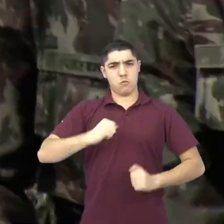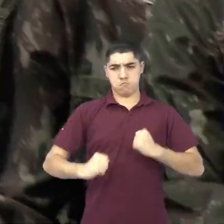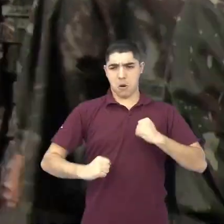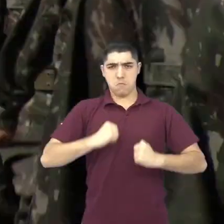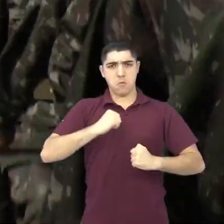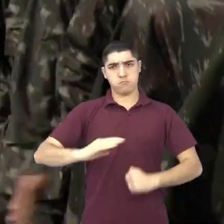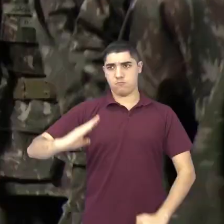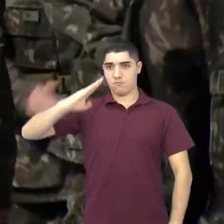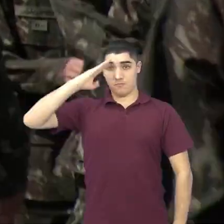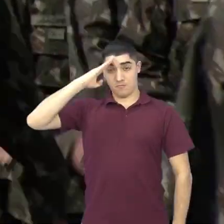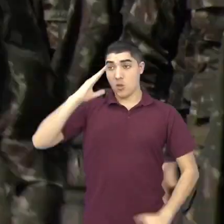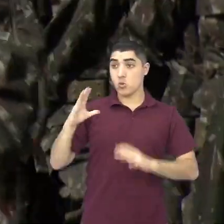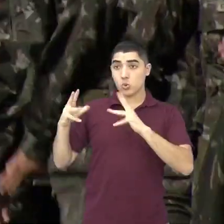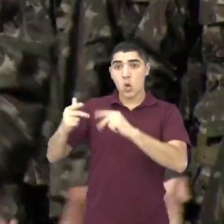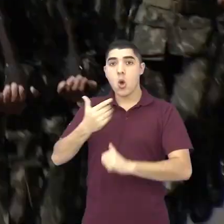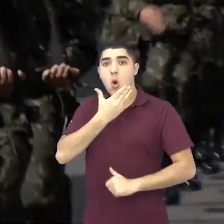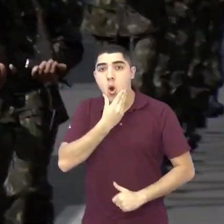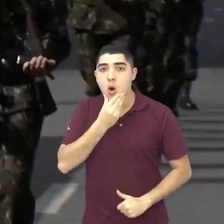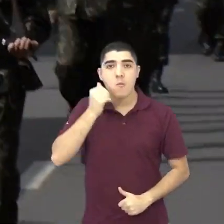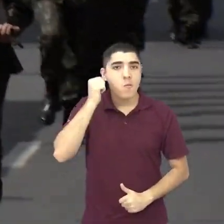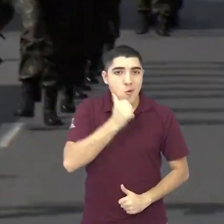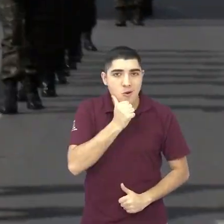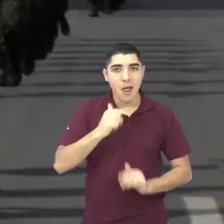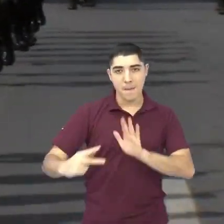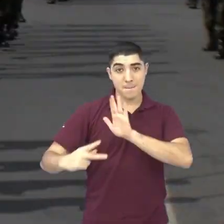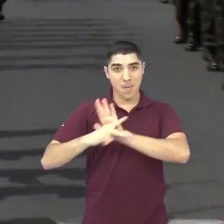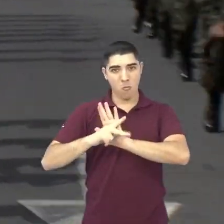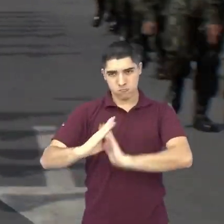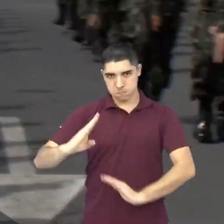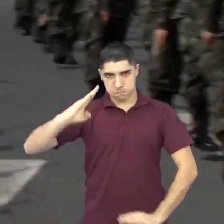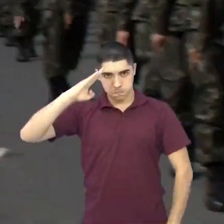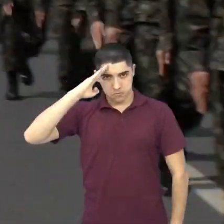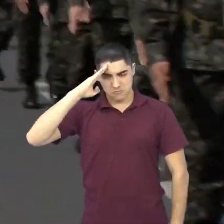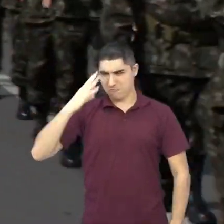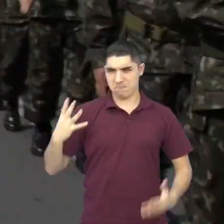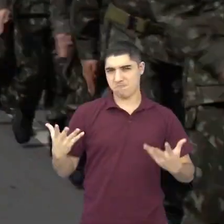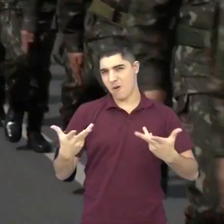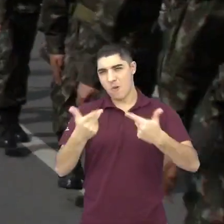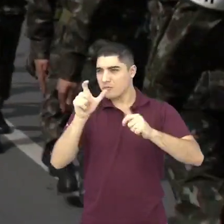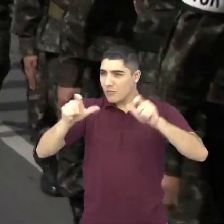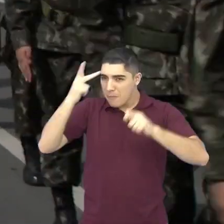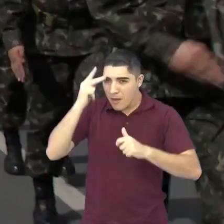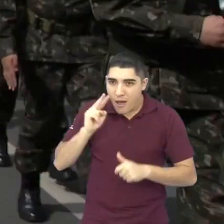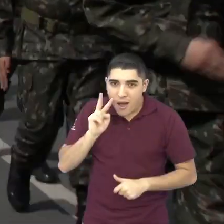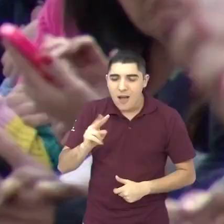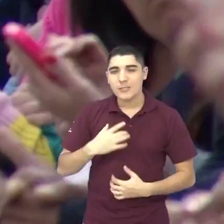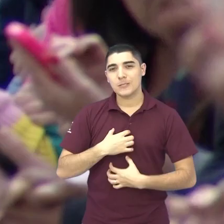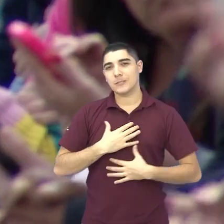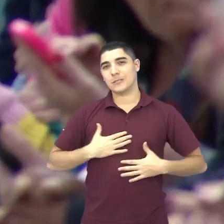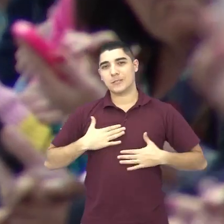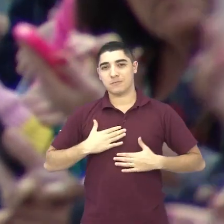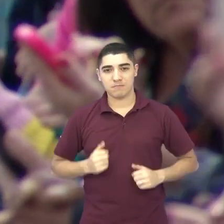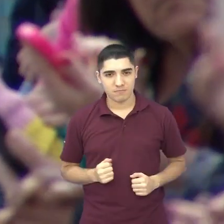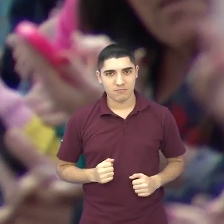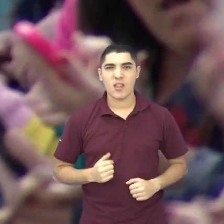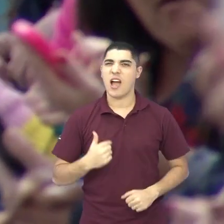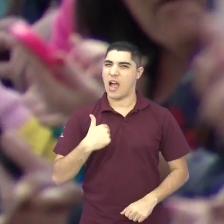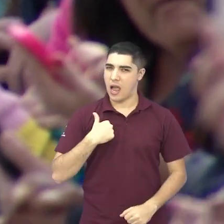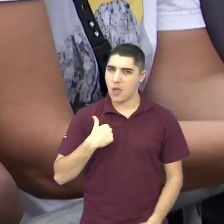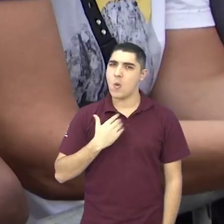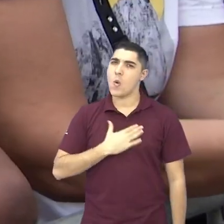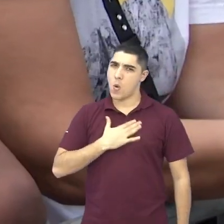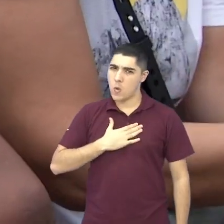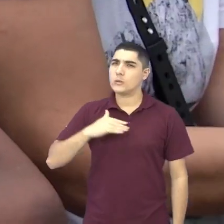Fardas, marchas e saudações. A presença dos homens e mulheres das Forças Armadas foi um momento inesquecível para muita